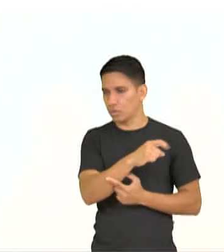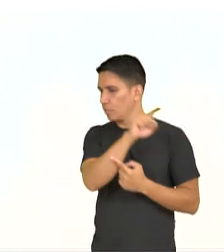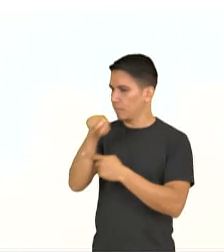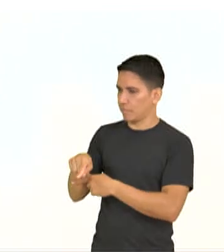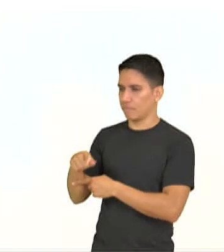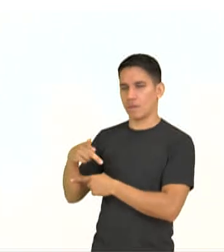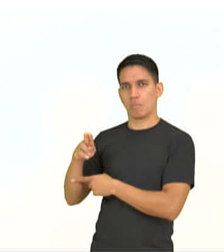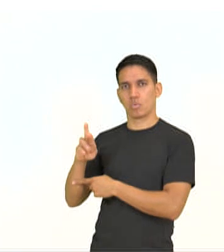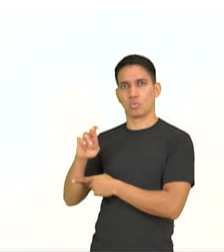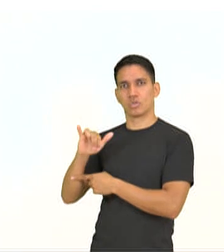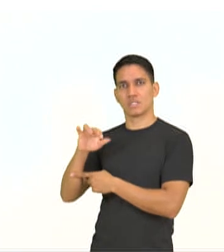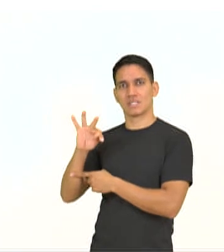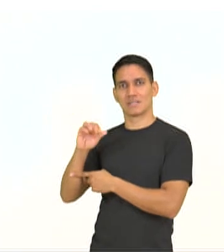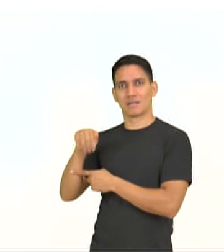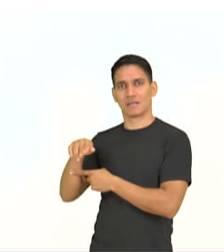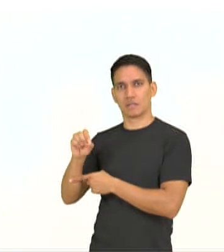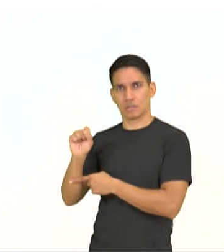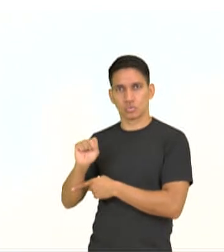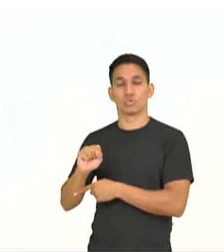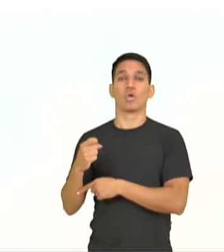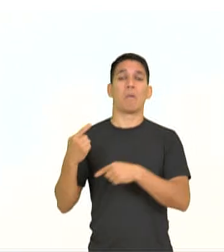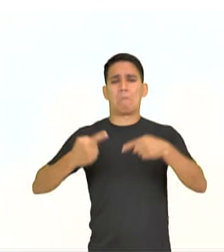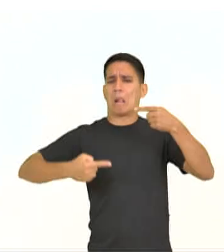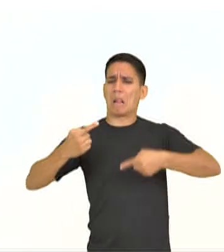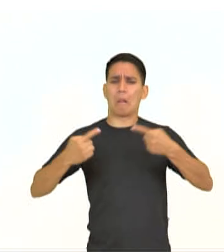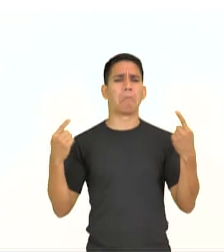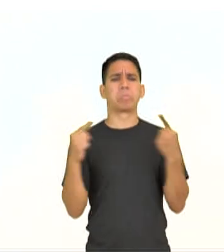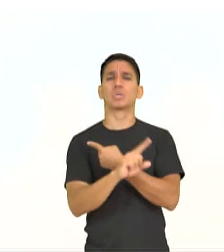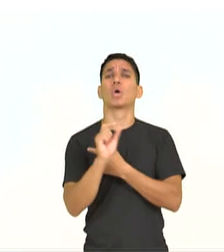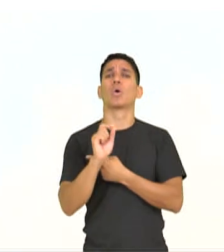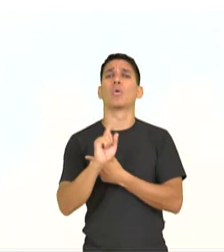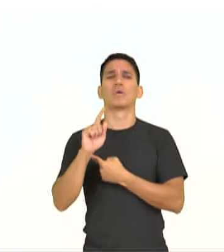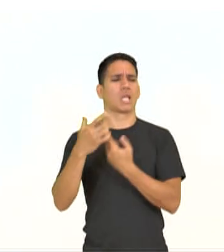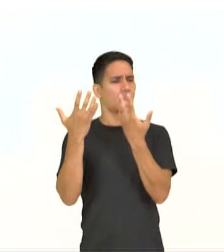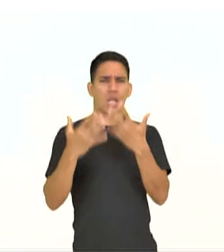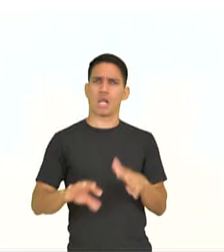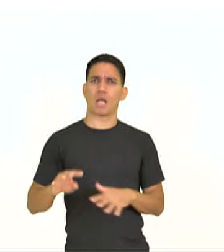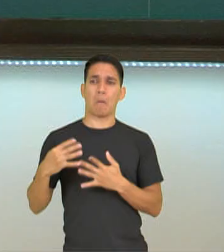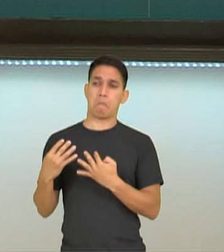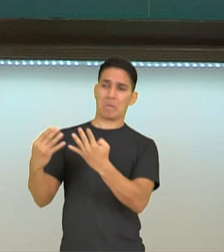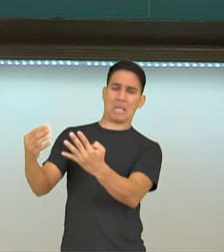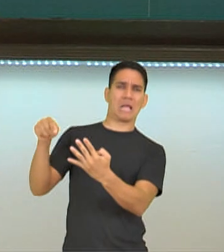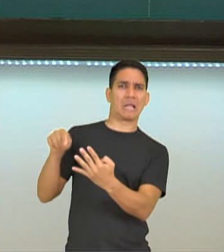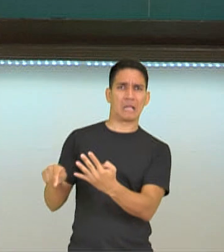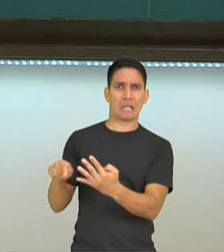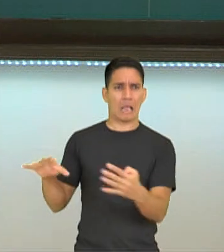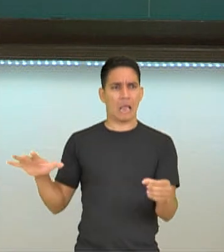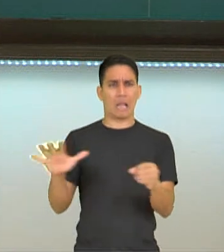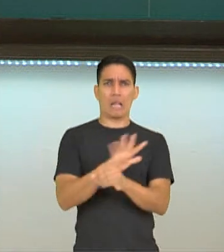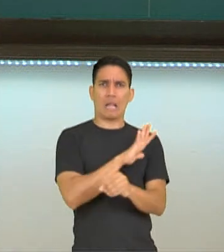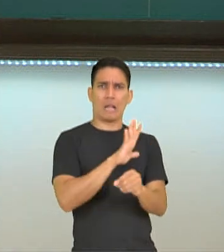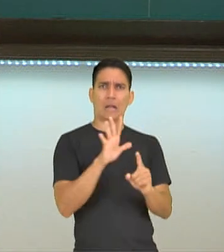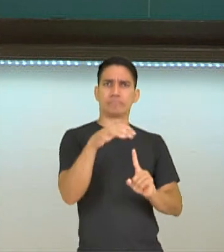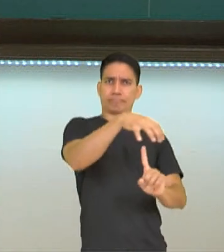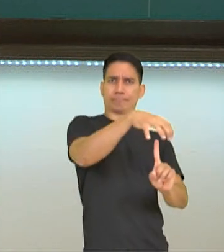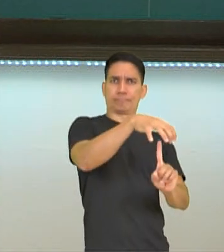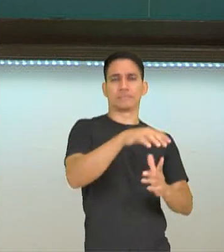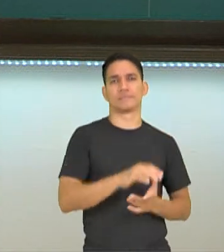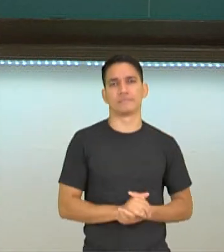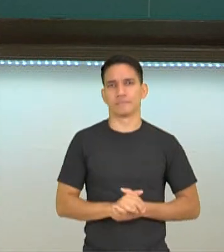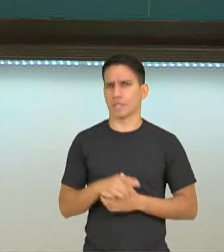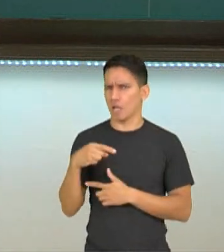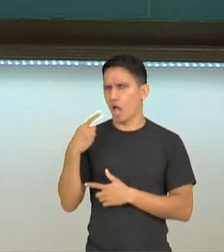nas divergências políticas nós vamos ter a recusa do parlamento ao poder absolutista. Vamos falar um